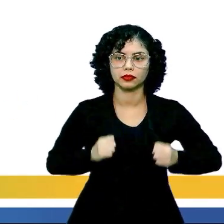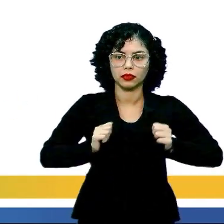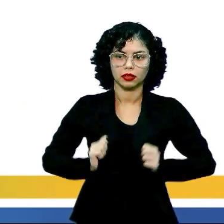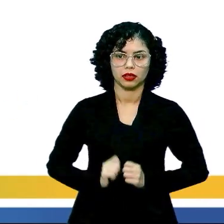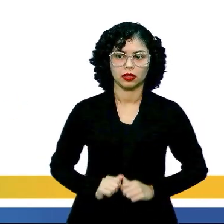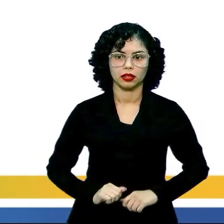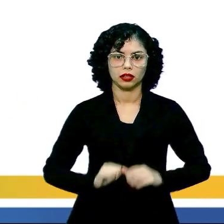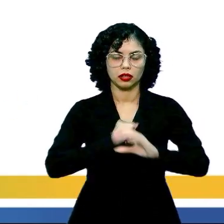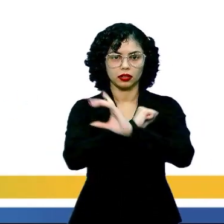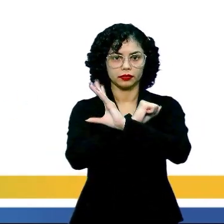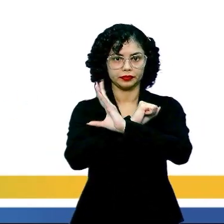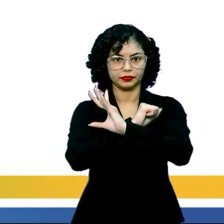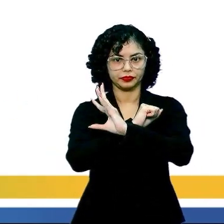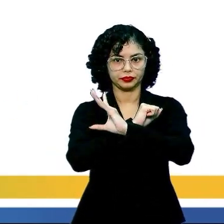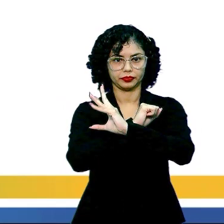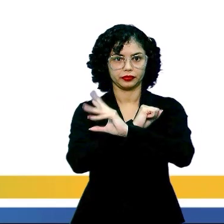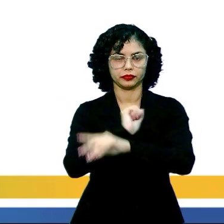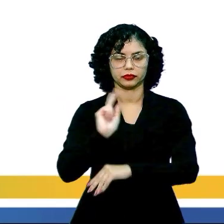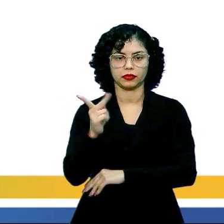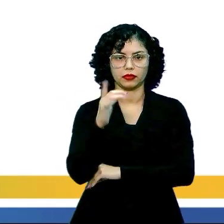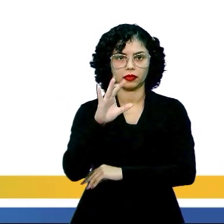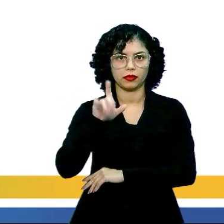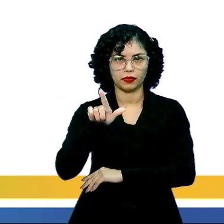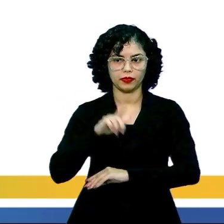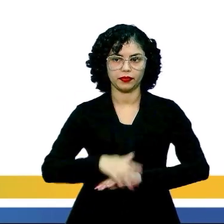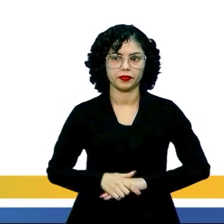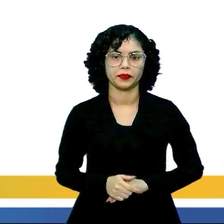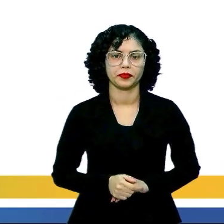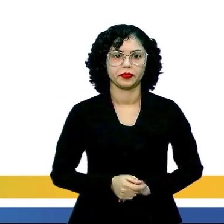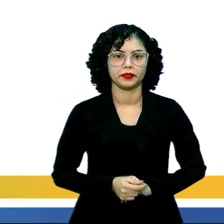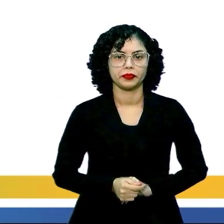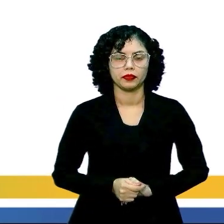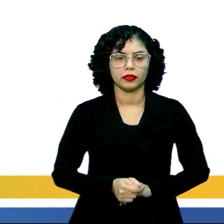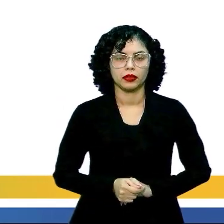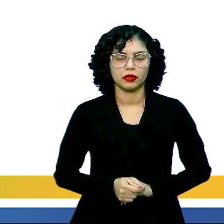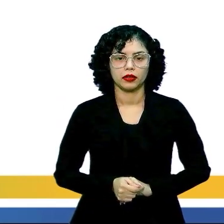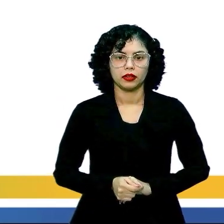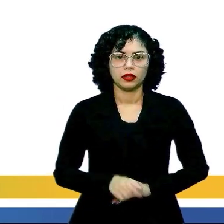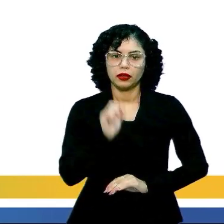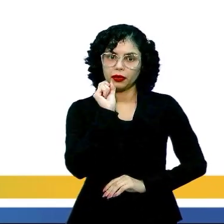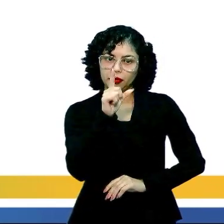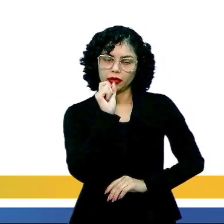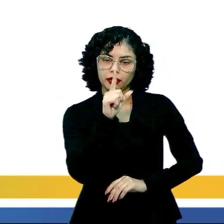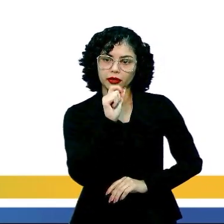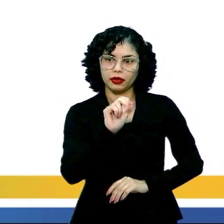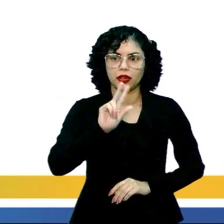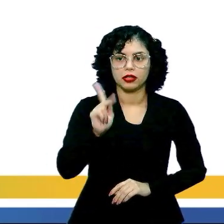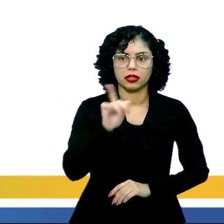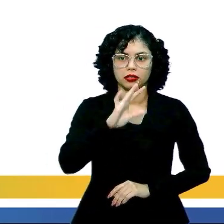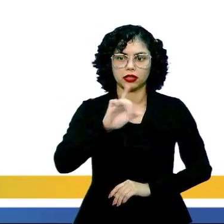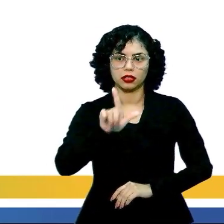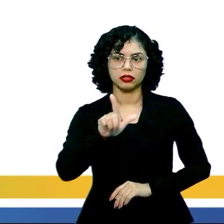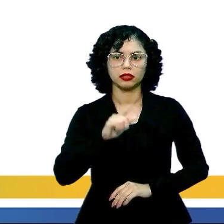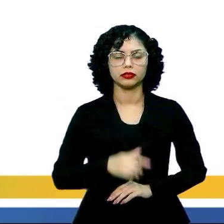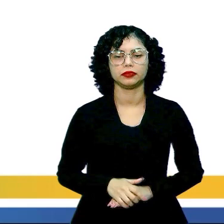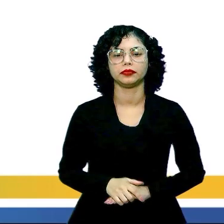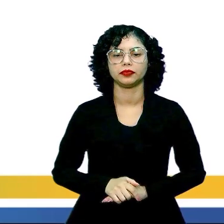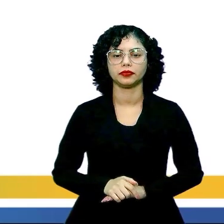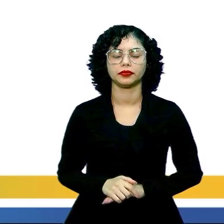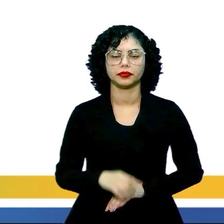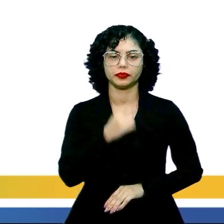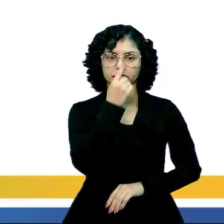o ácido clorídrico, que é o HCl. Aí vocês veem aí, azulzinho é a formulazinha dele,